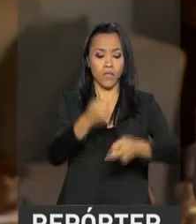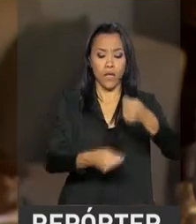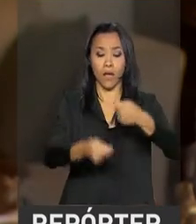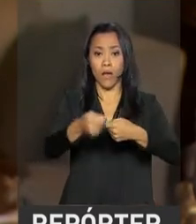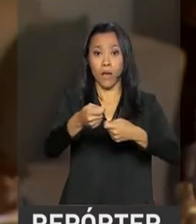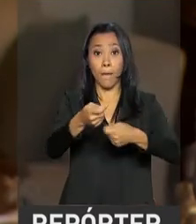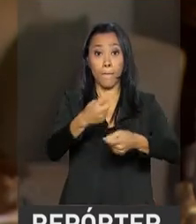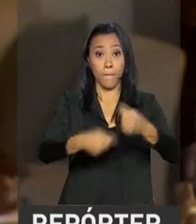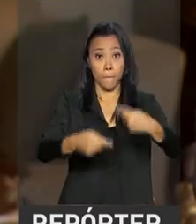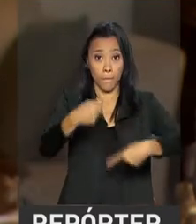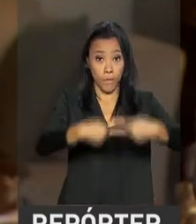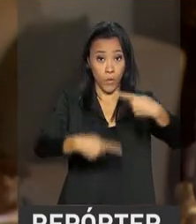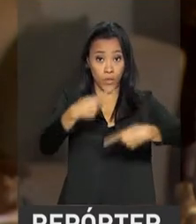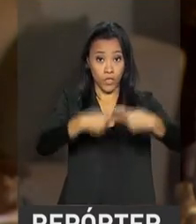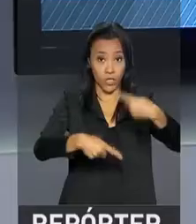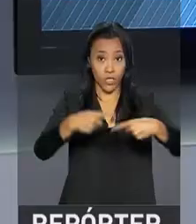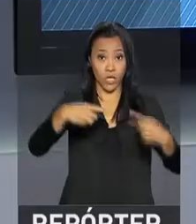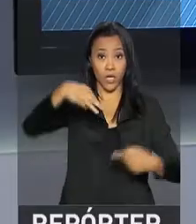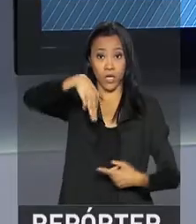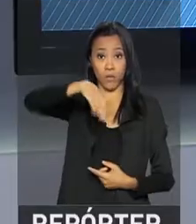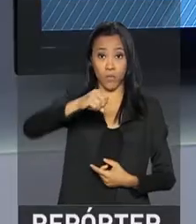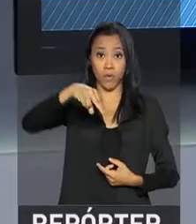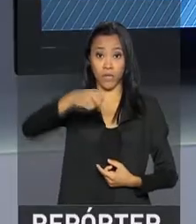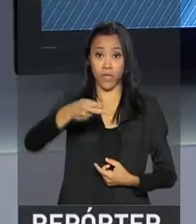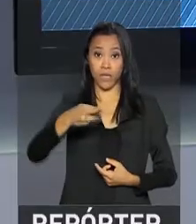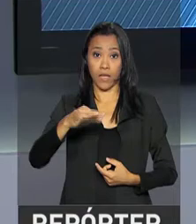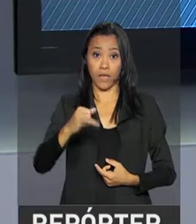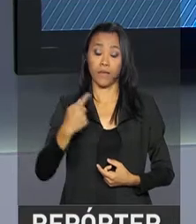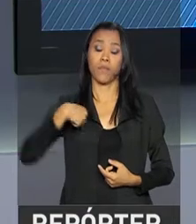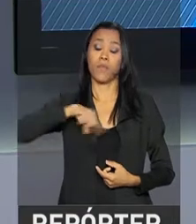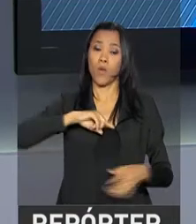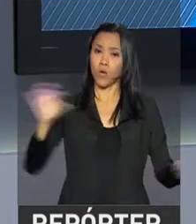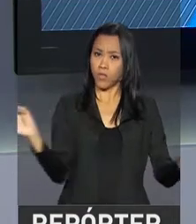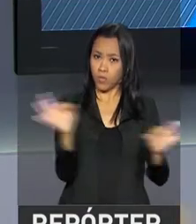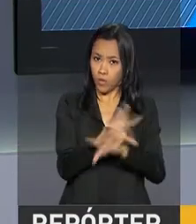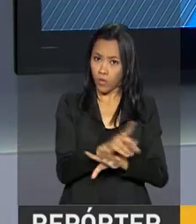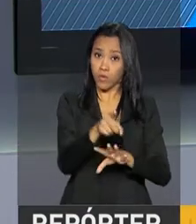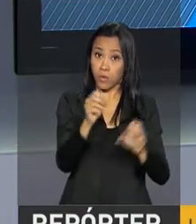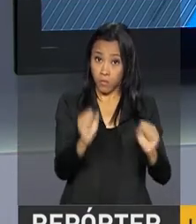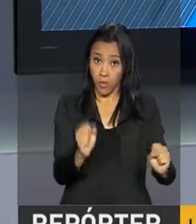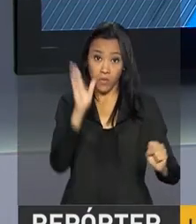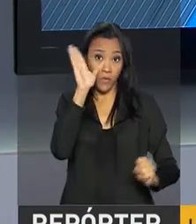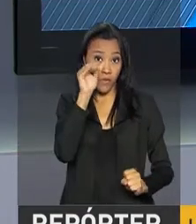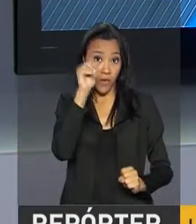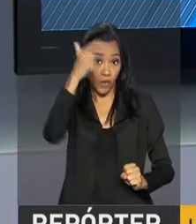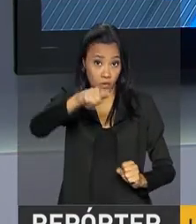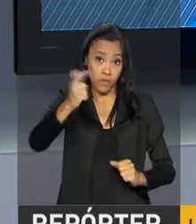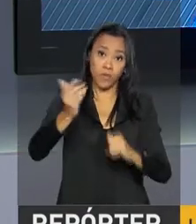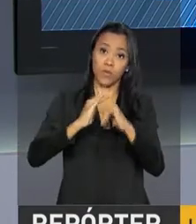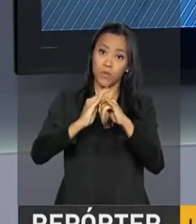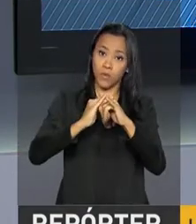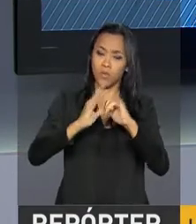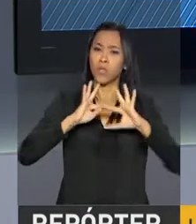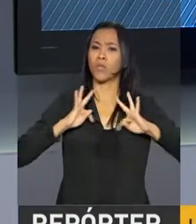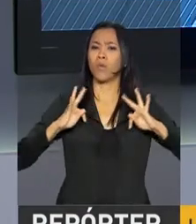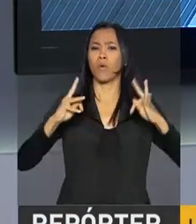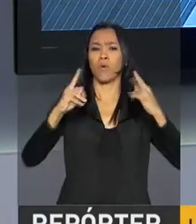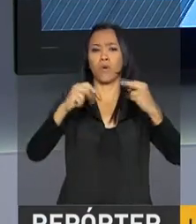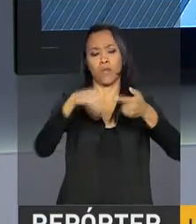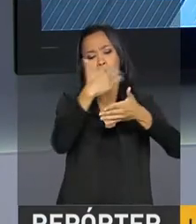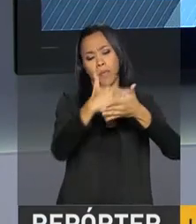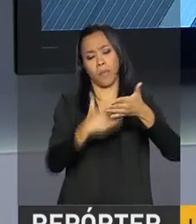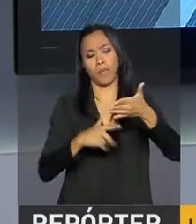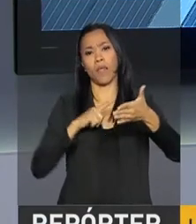uma condição magistral nós ficamos por aqui você pode rever as reportagens no youtube e toda a nossa programação